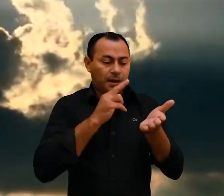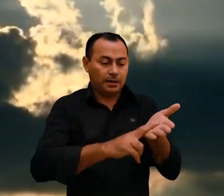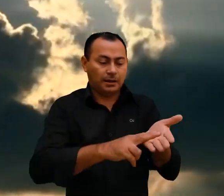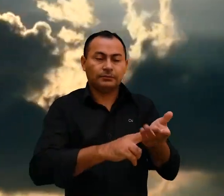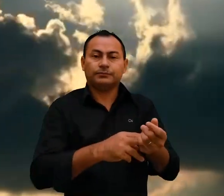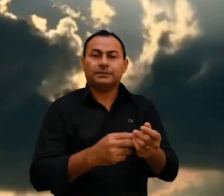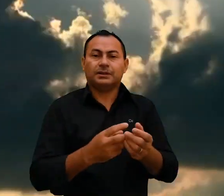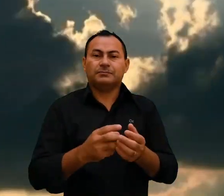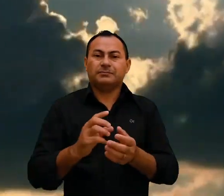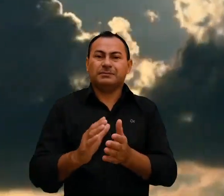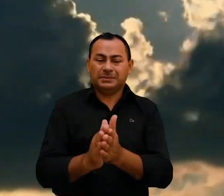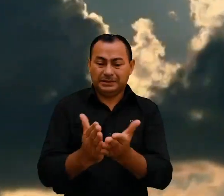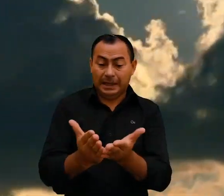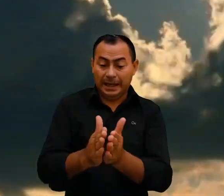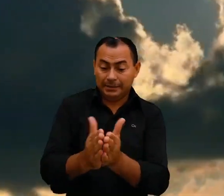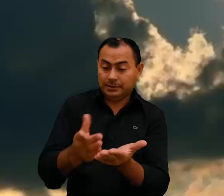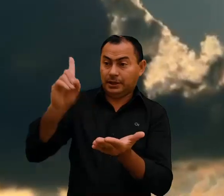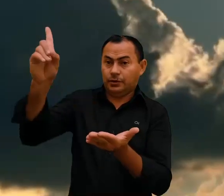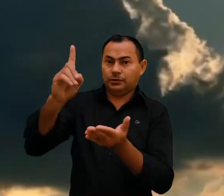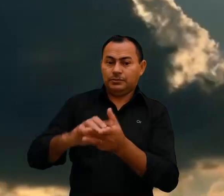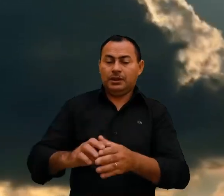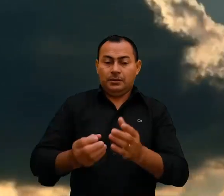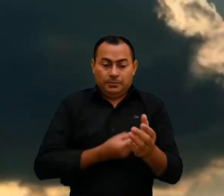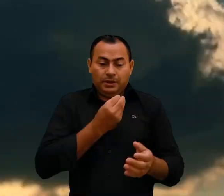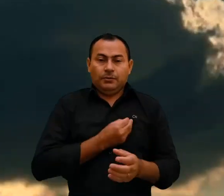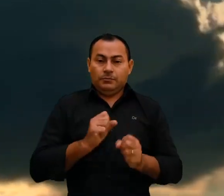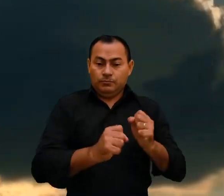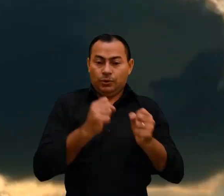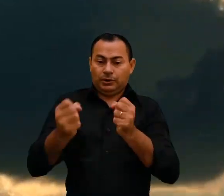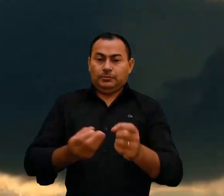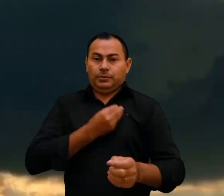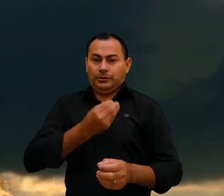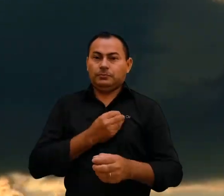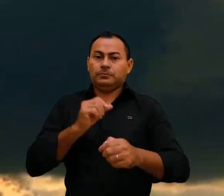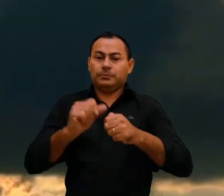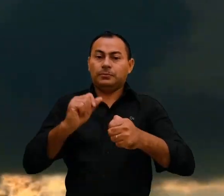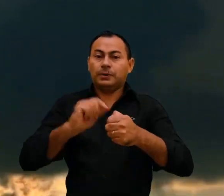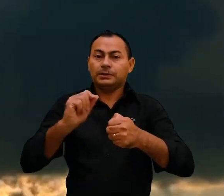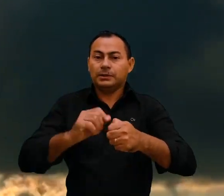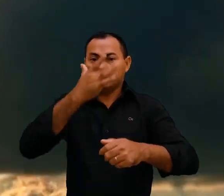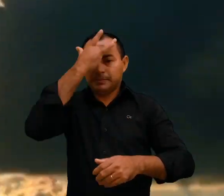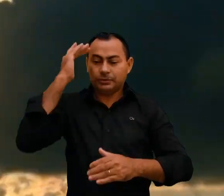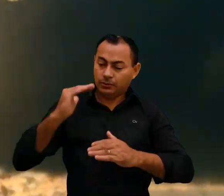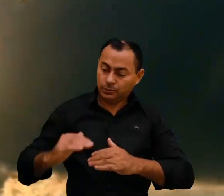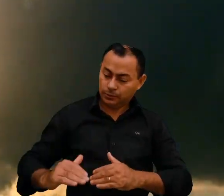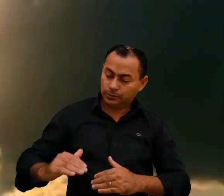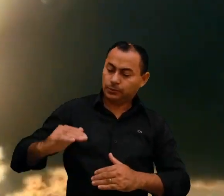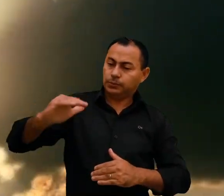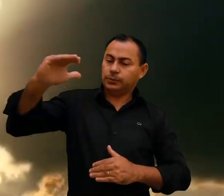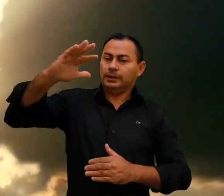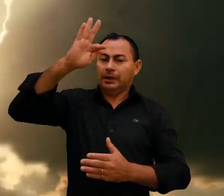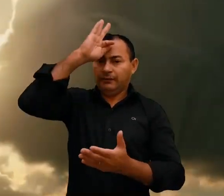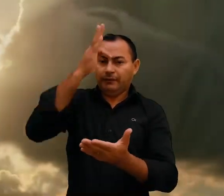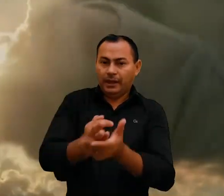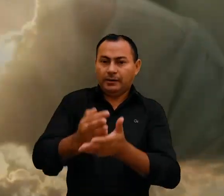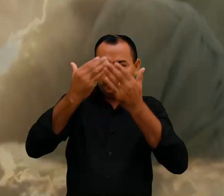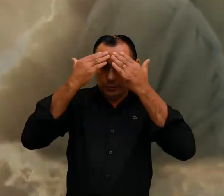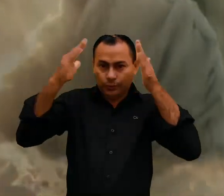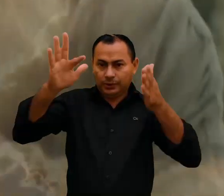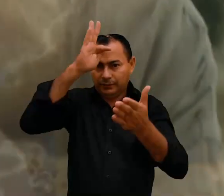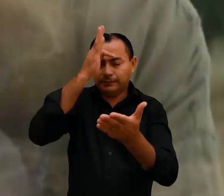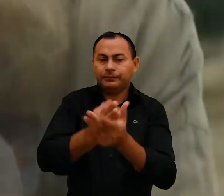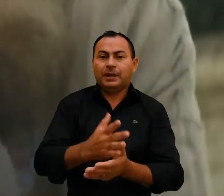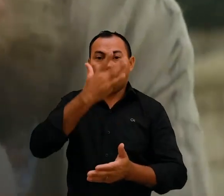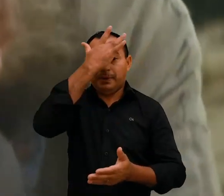e as escrituras são poder vivo uma força que pode gerar o Novo Nascimento e também fazer as pessoas crescerem na